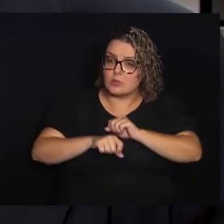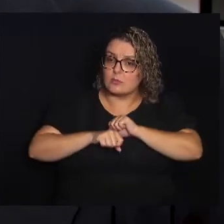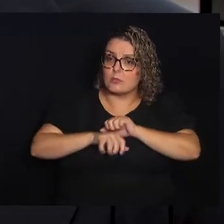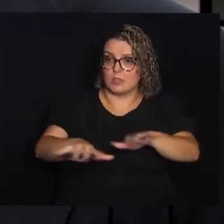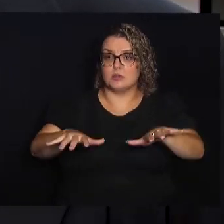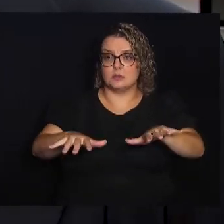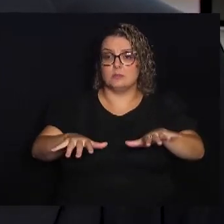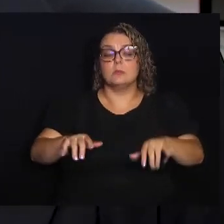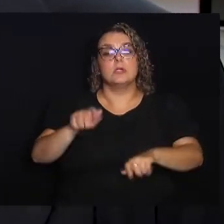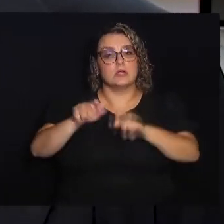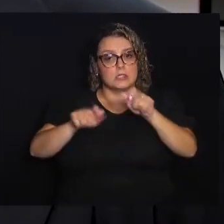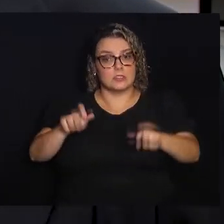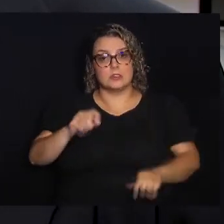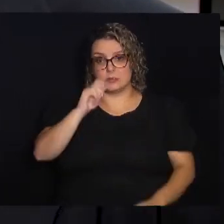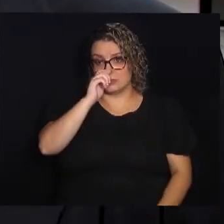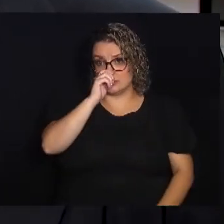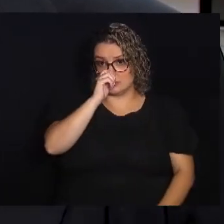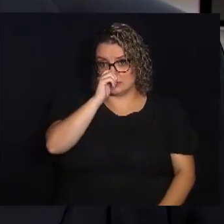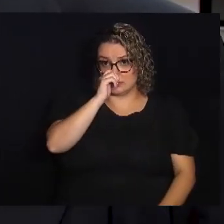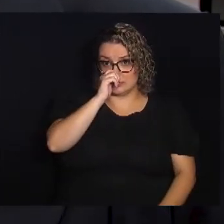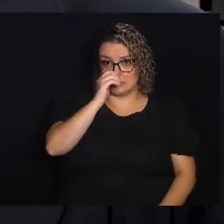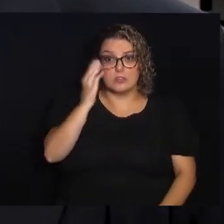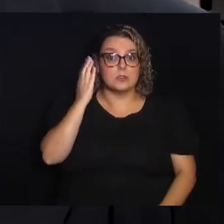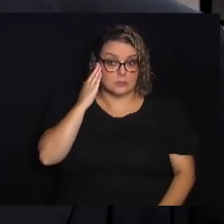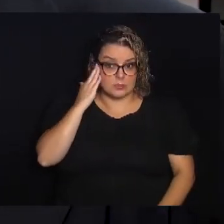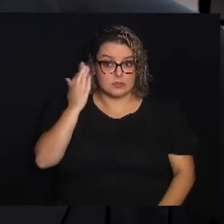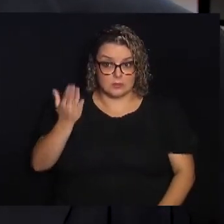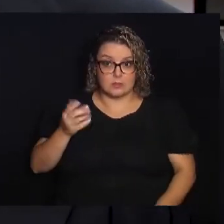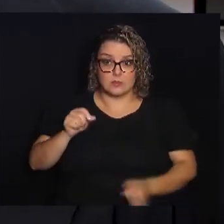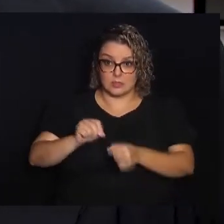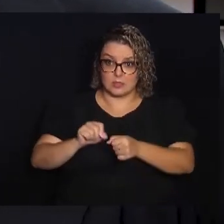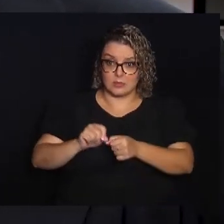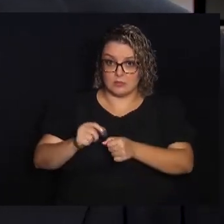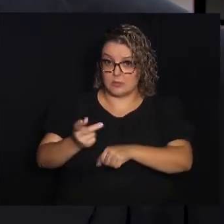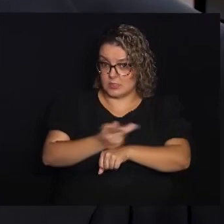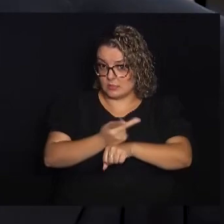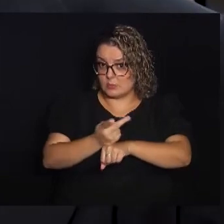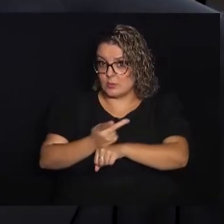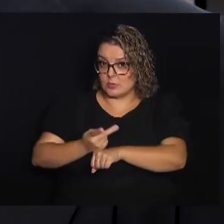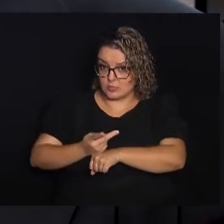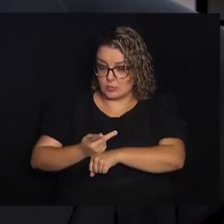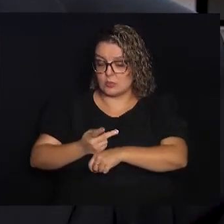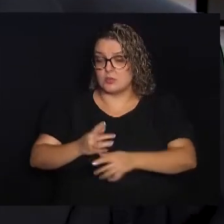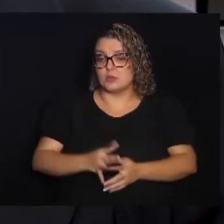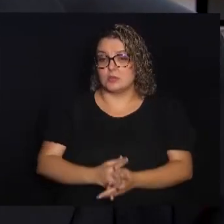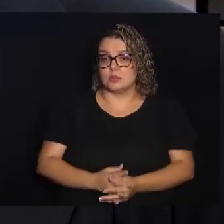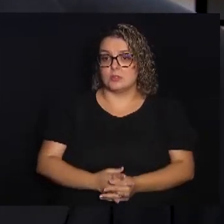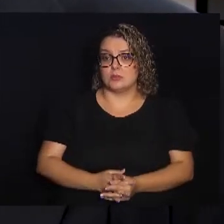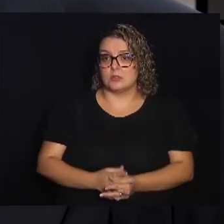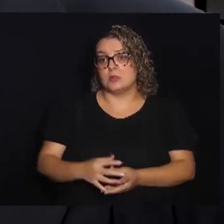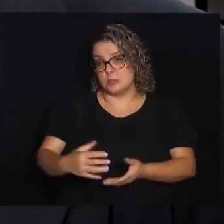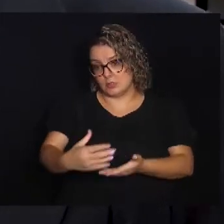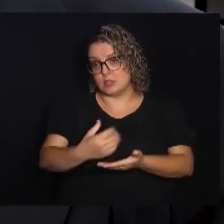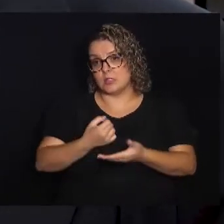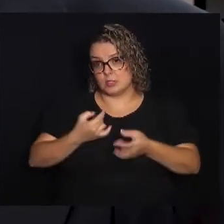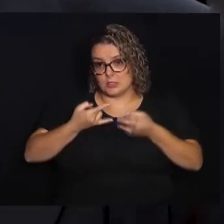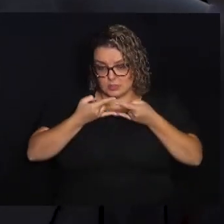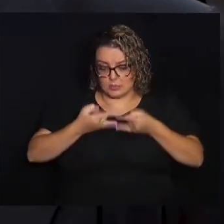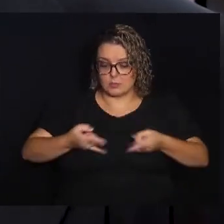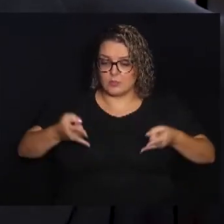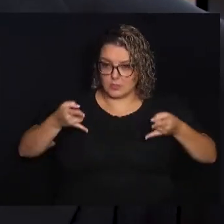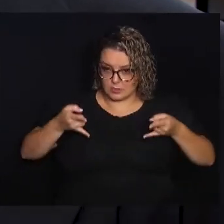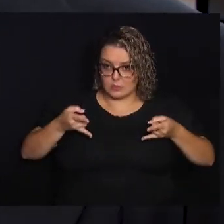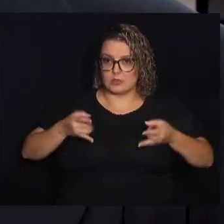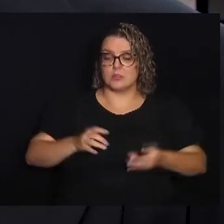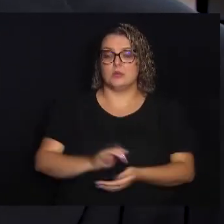mais intensa disso, né, para que as pessoas saibam e façam a busca e a